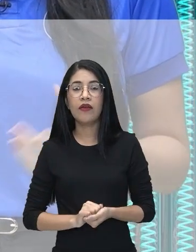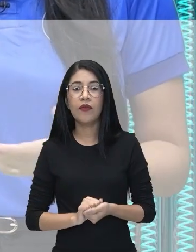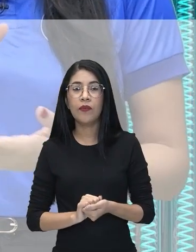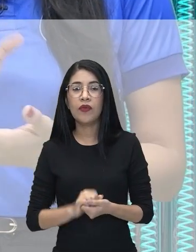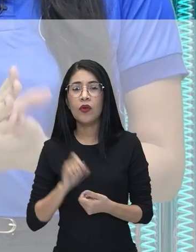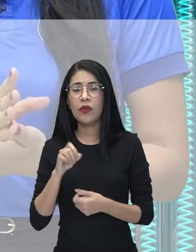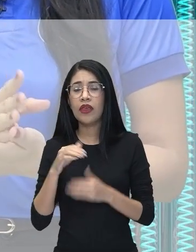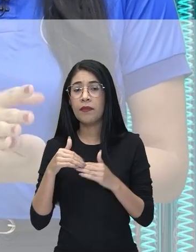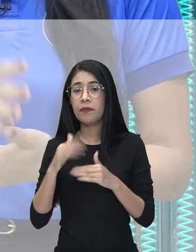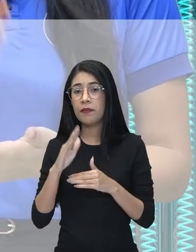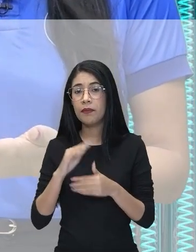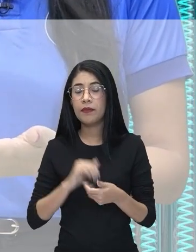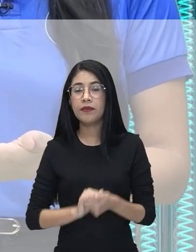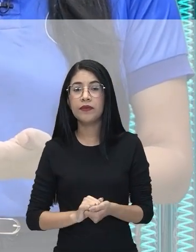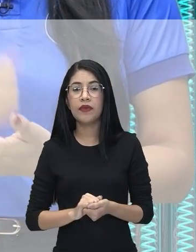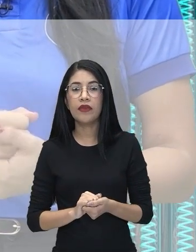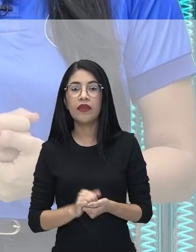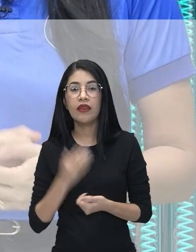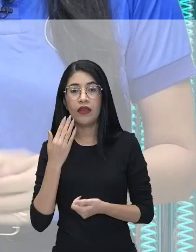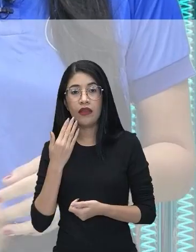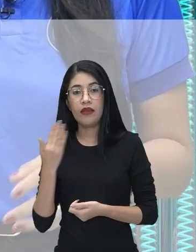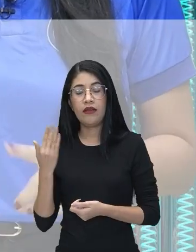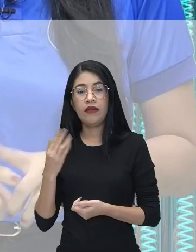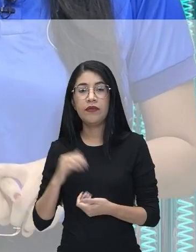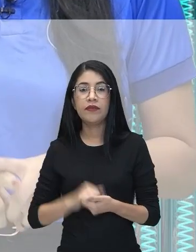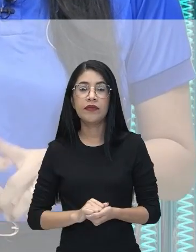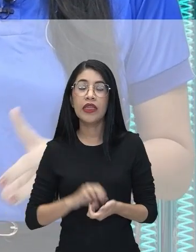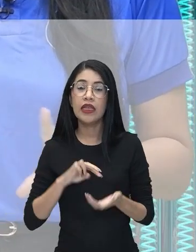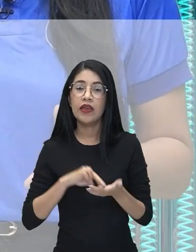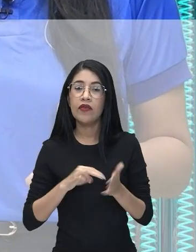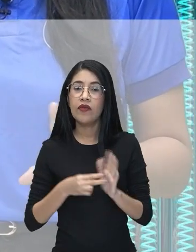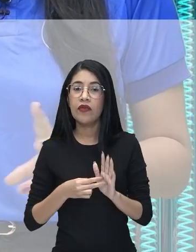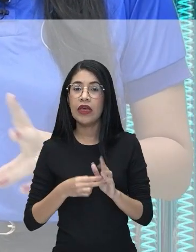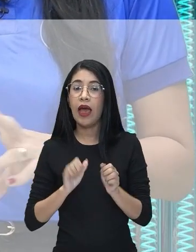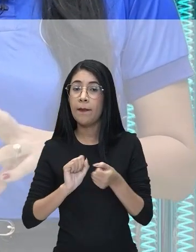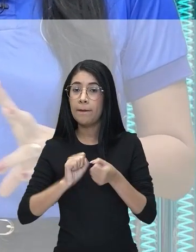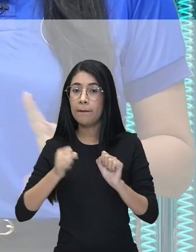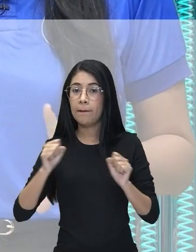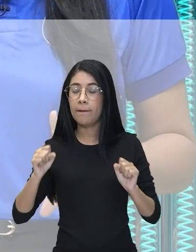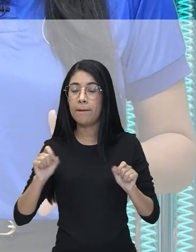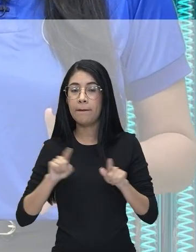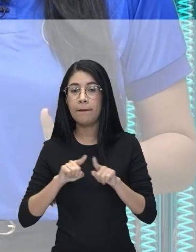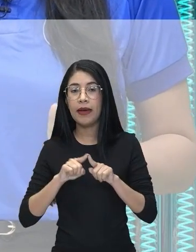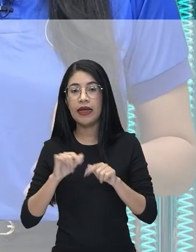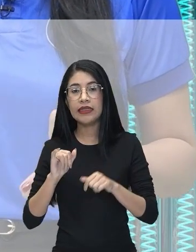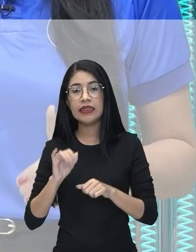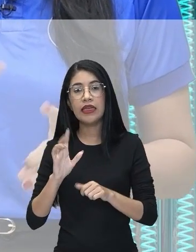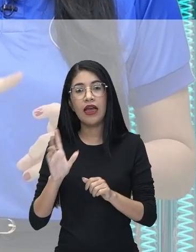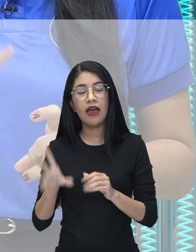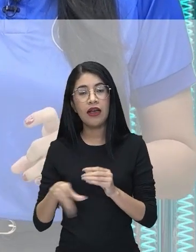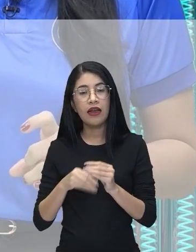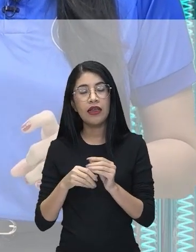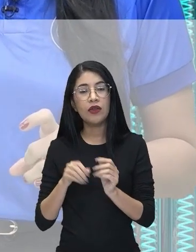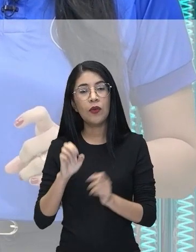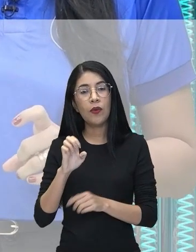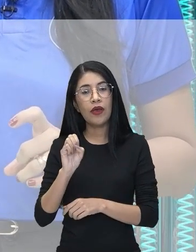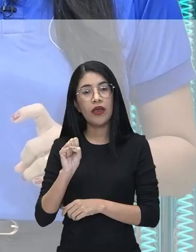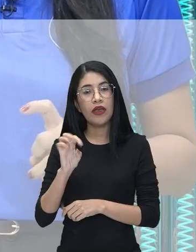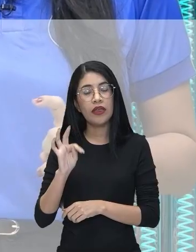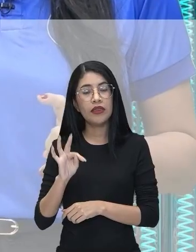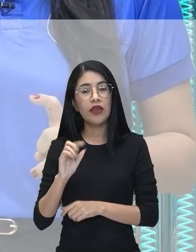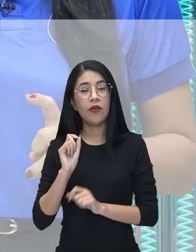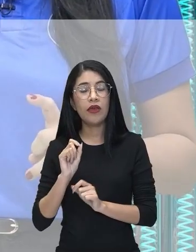mais. Big significa grande, mas quando eu falo the biggest é o